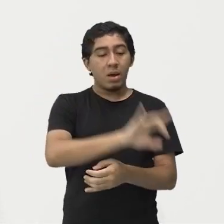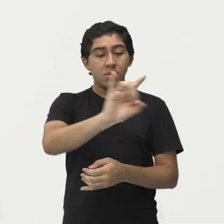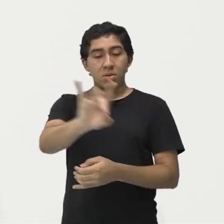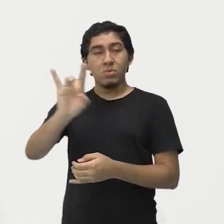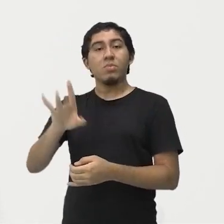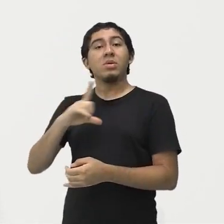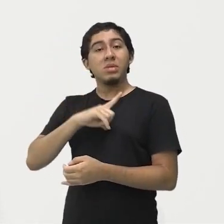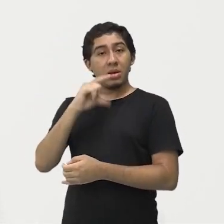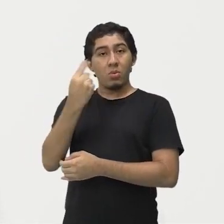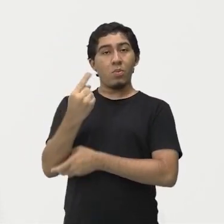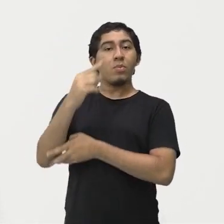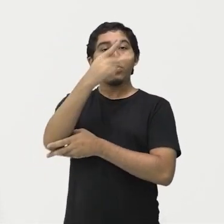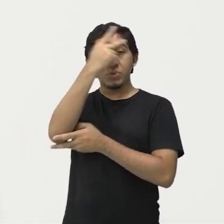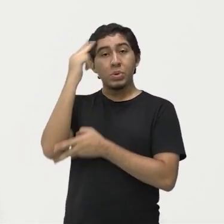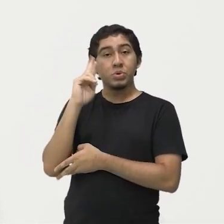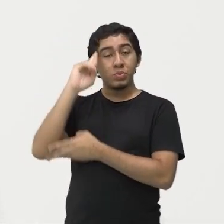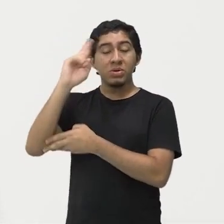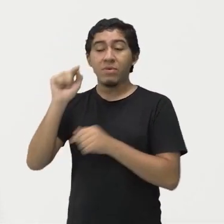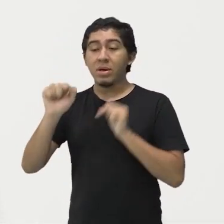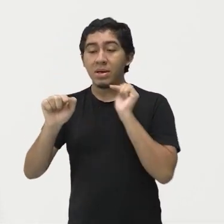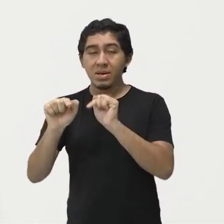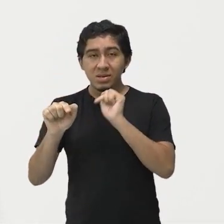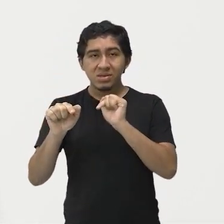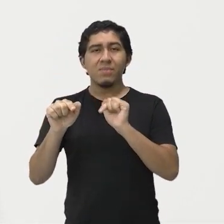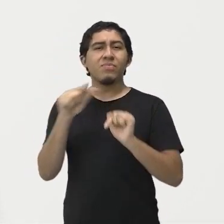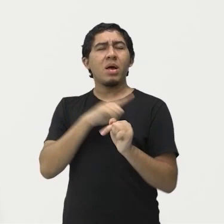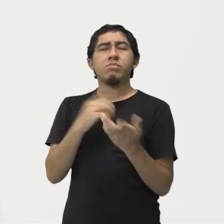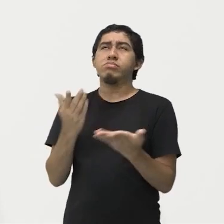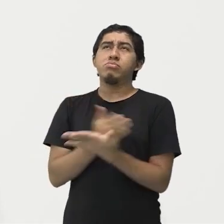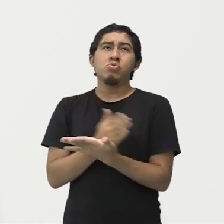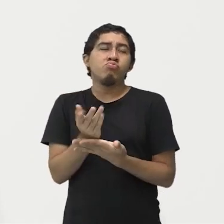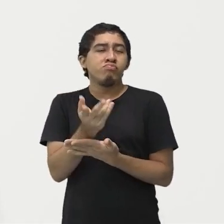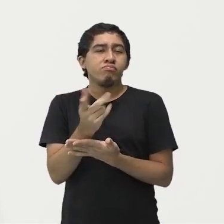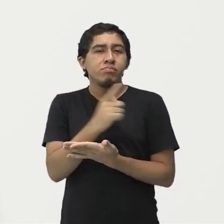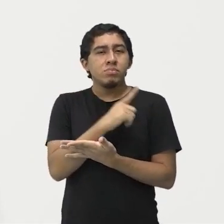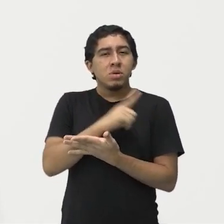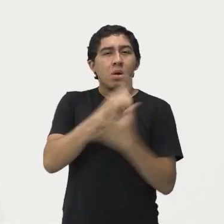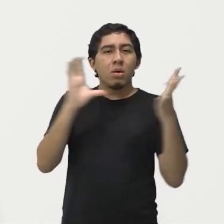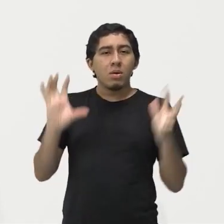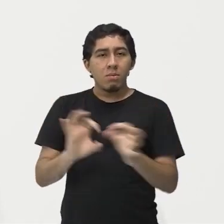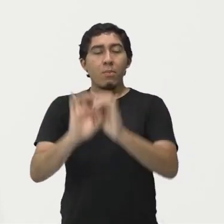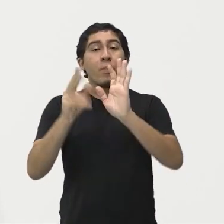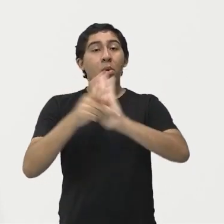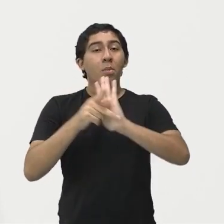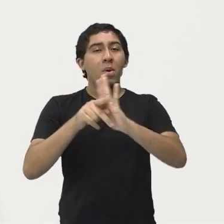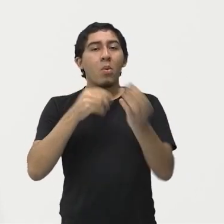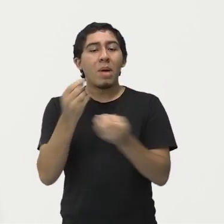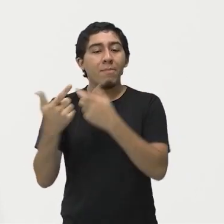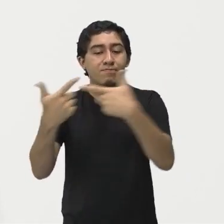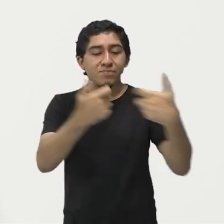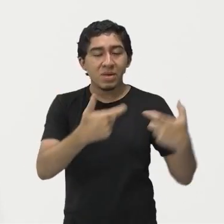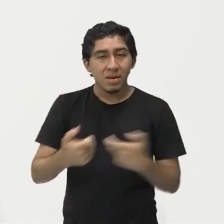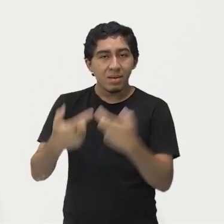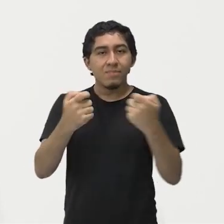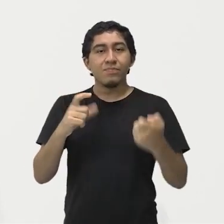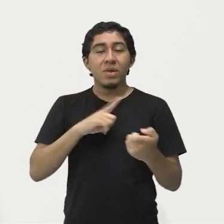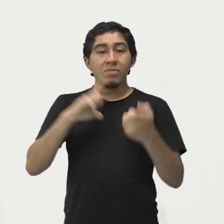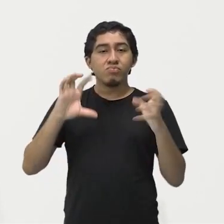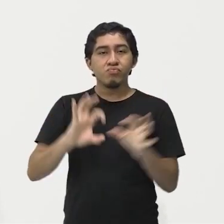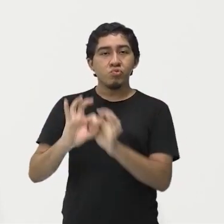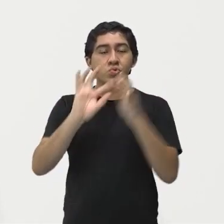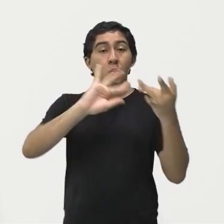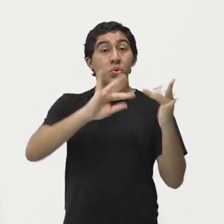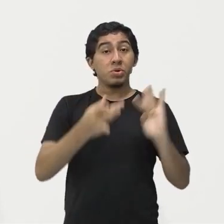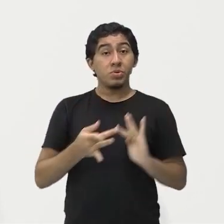líder geralmente é alguém ligado aí à questão das guerras. Dessas cidades-estados que se